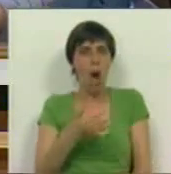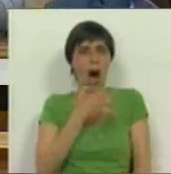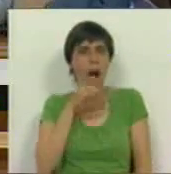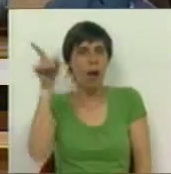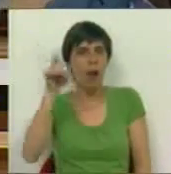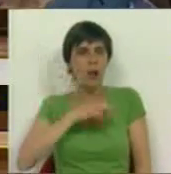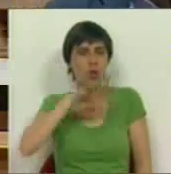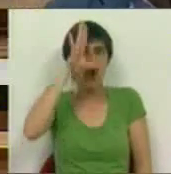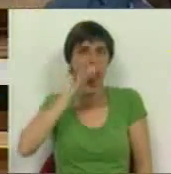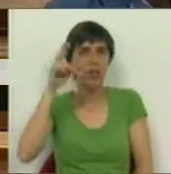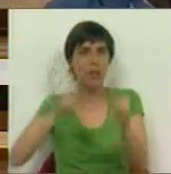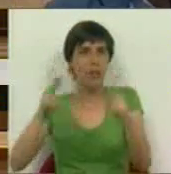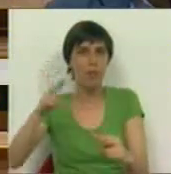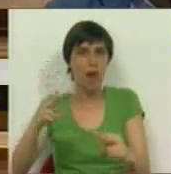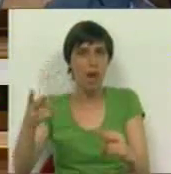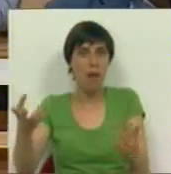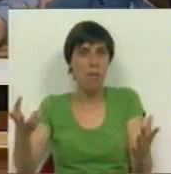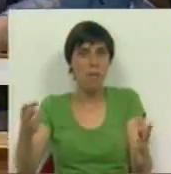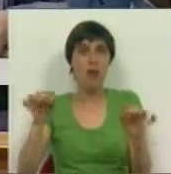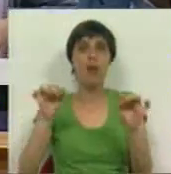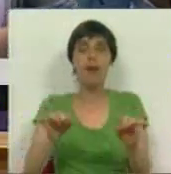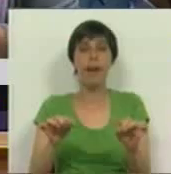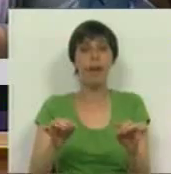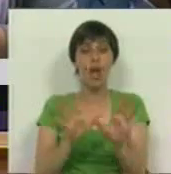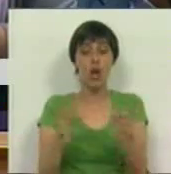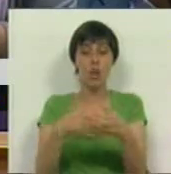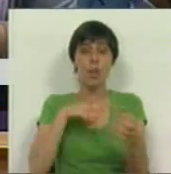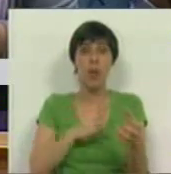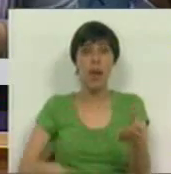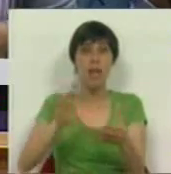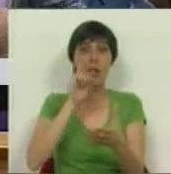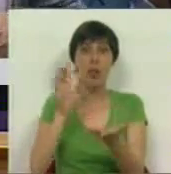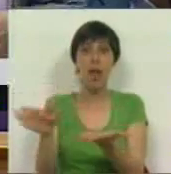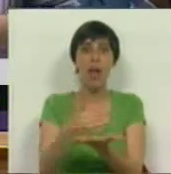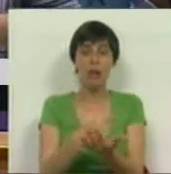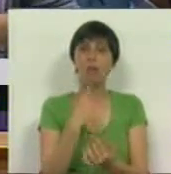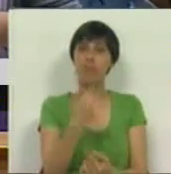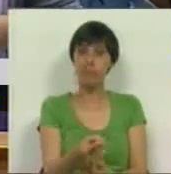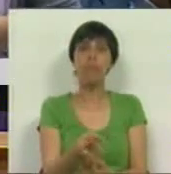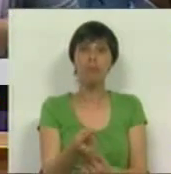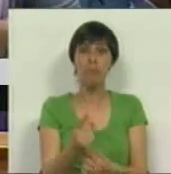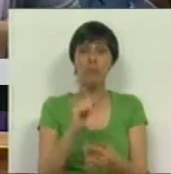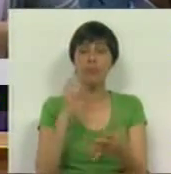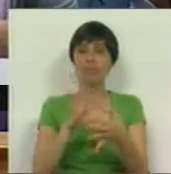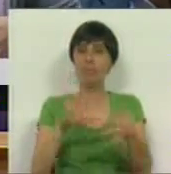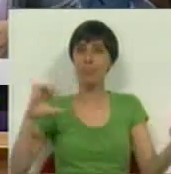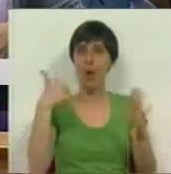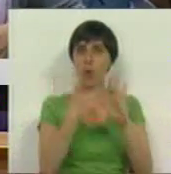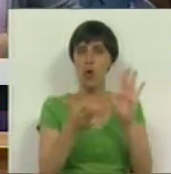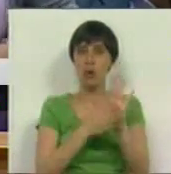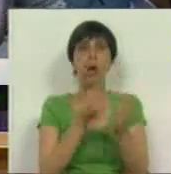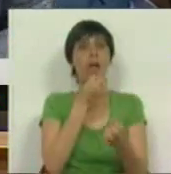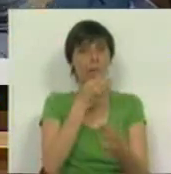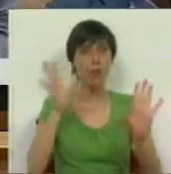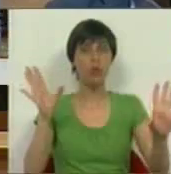dependem do Sr. Ministro das Finanças? E é aqui que a Comissão Nacional de Proteção de Dados evoca a constitucionalidade, e